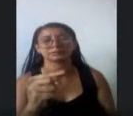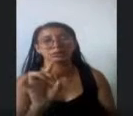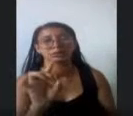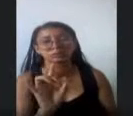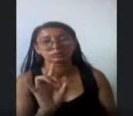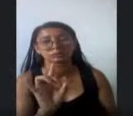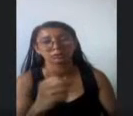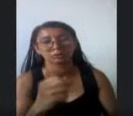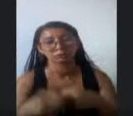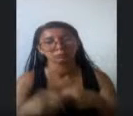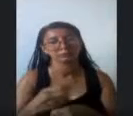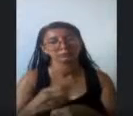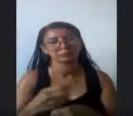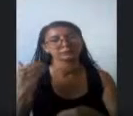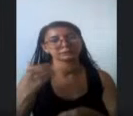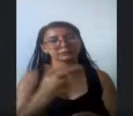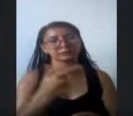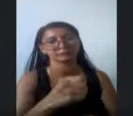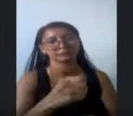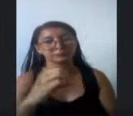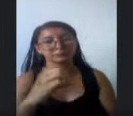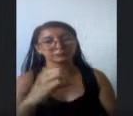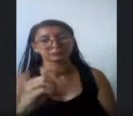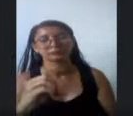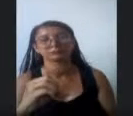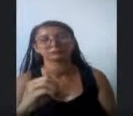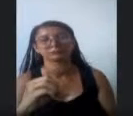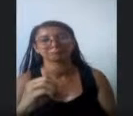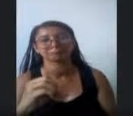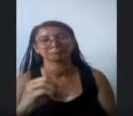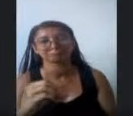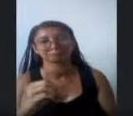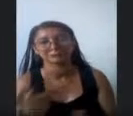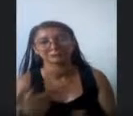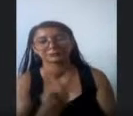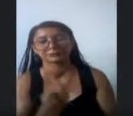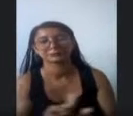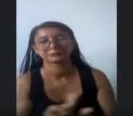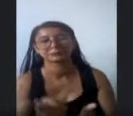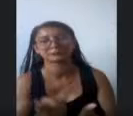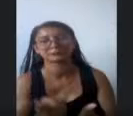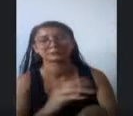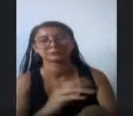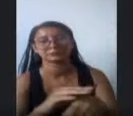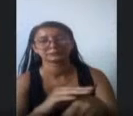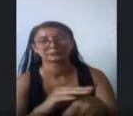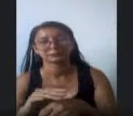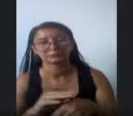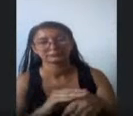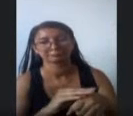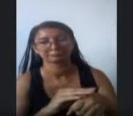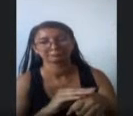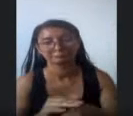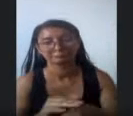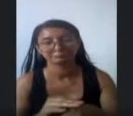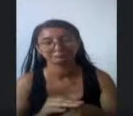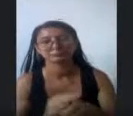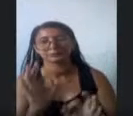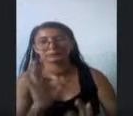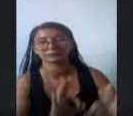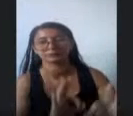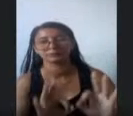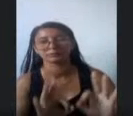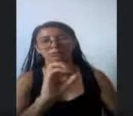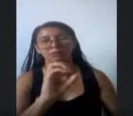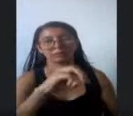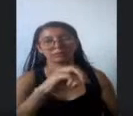2019, né? A gente está falando aí com quase 153 mil novos casos, é muita gente. A perspectiva da Organização Mundial de Saúde